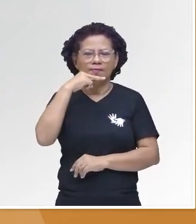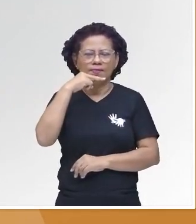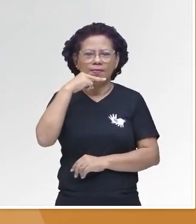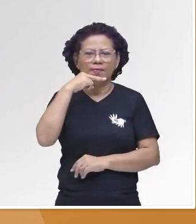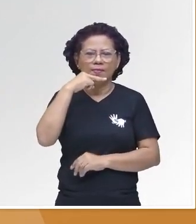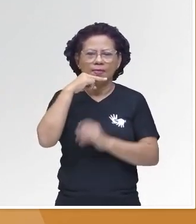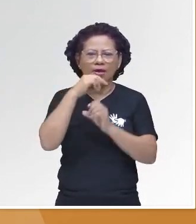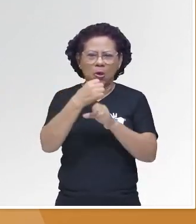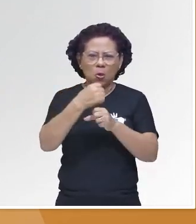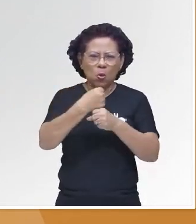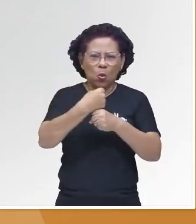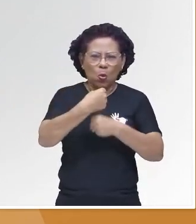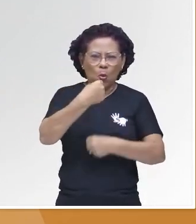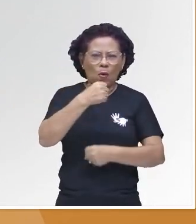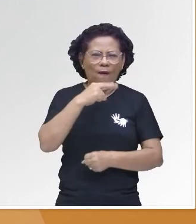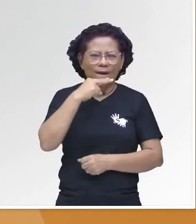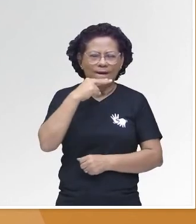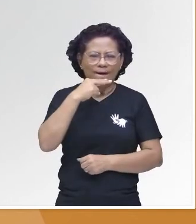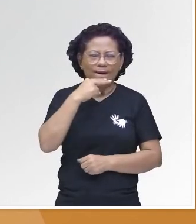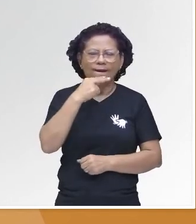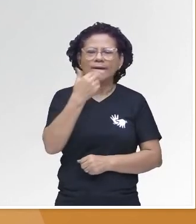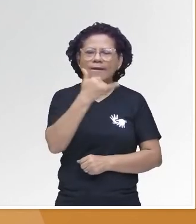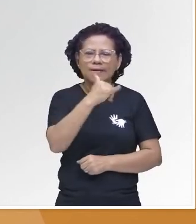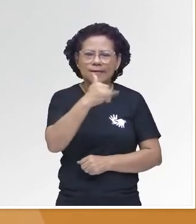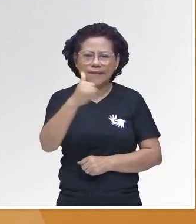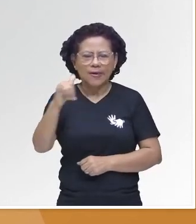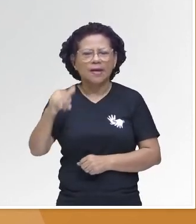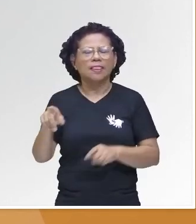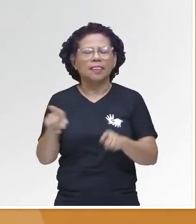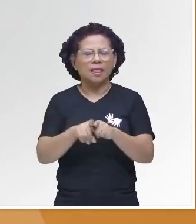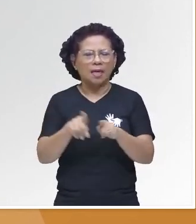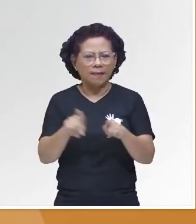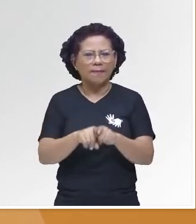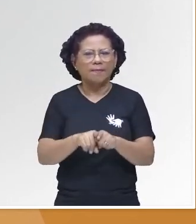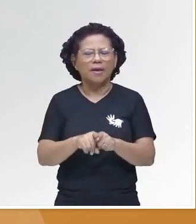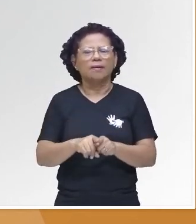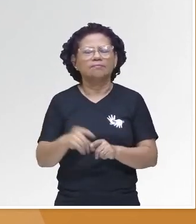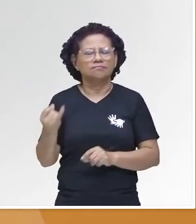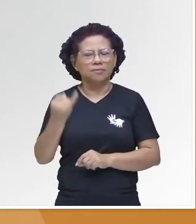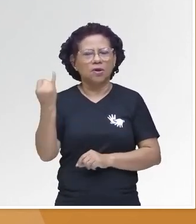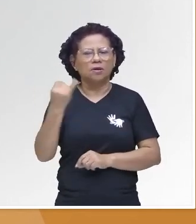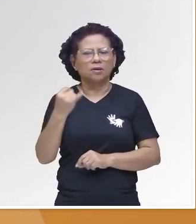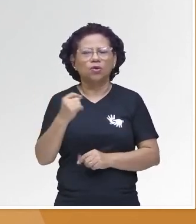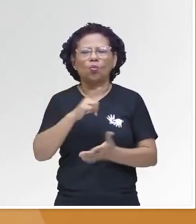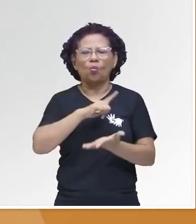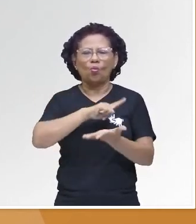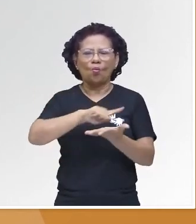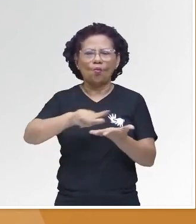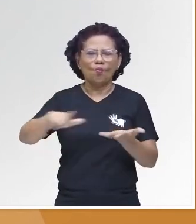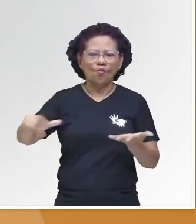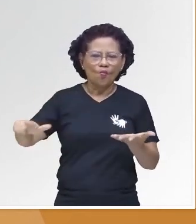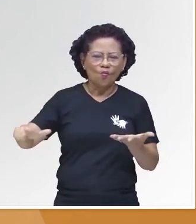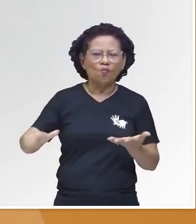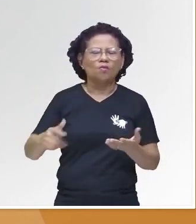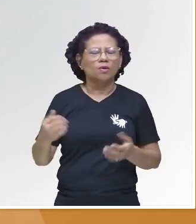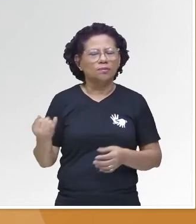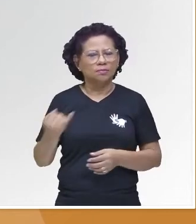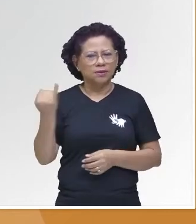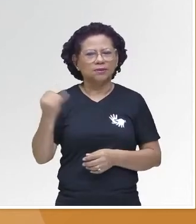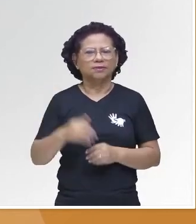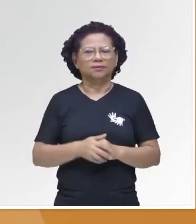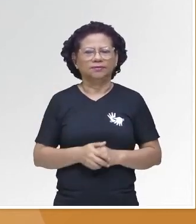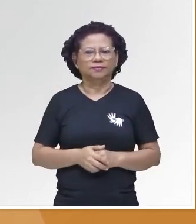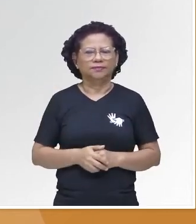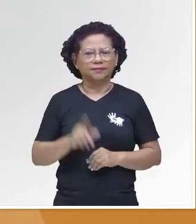né, que é aquela energia proveniente ali das áreas próximas a vulcões, ok? Então, as fontes